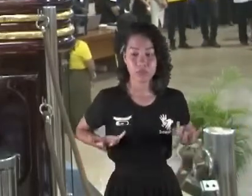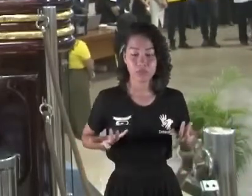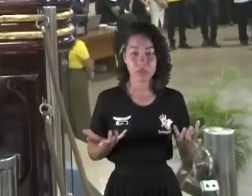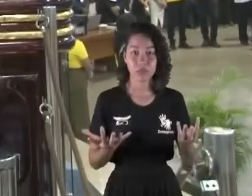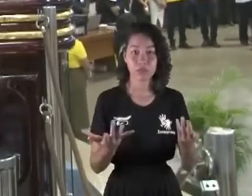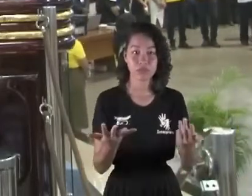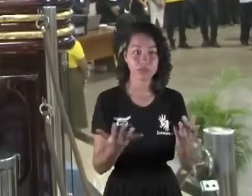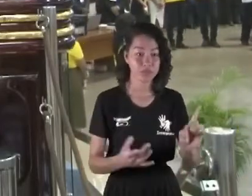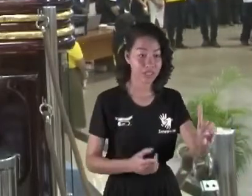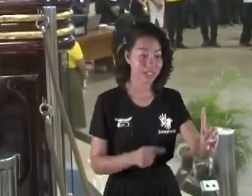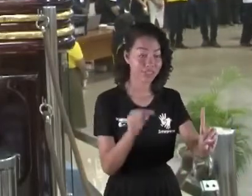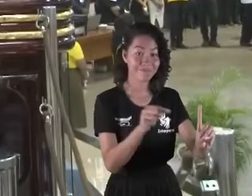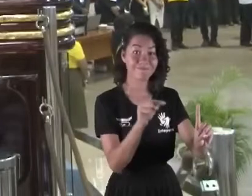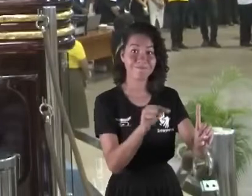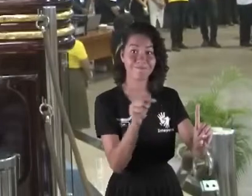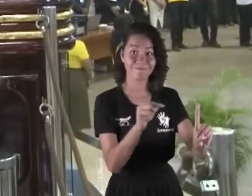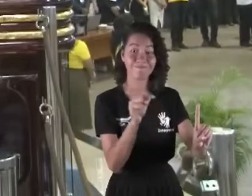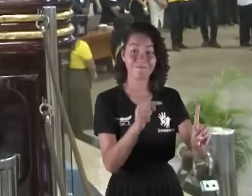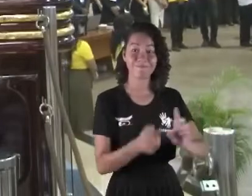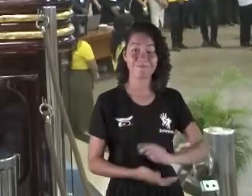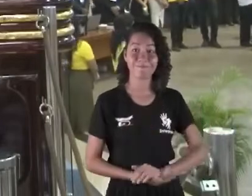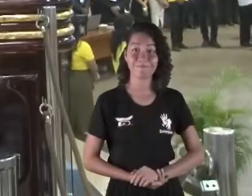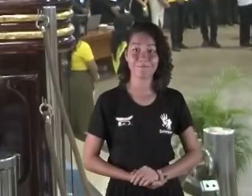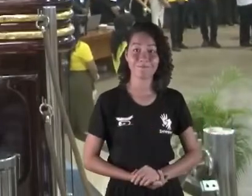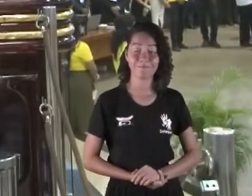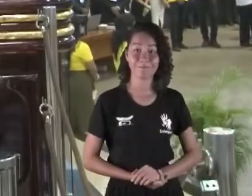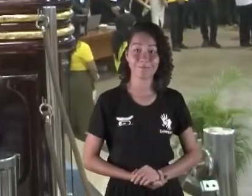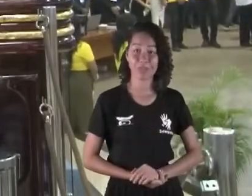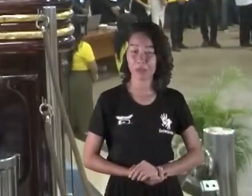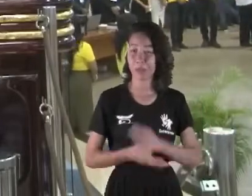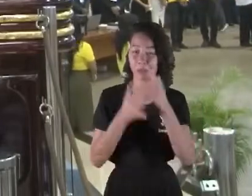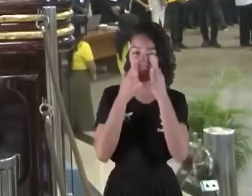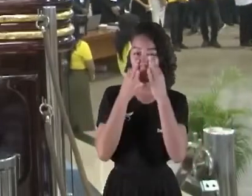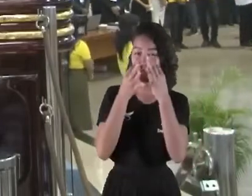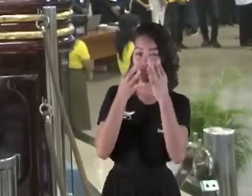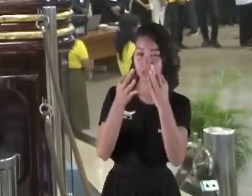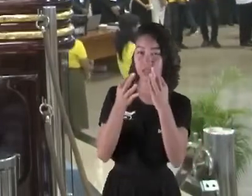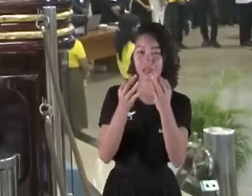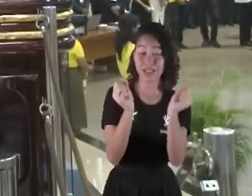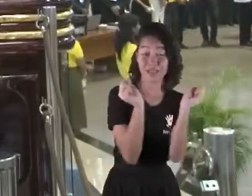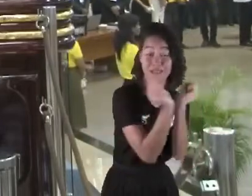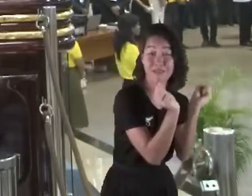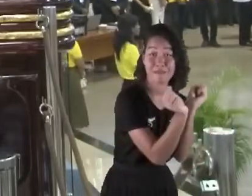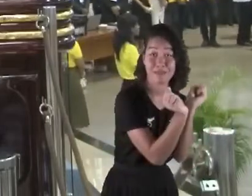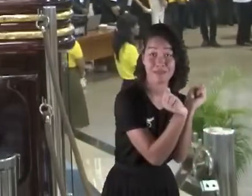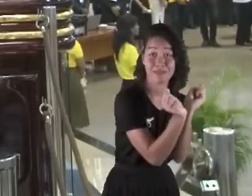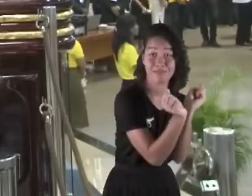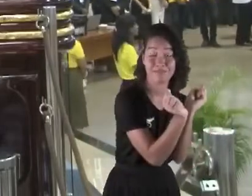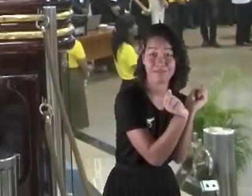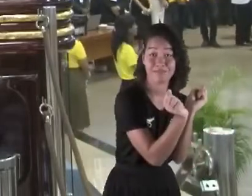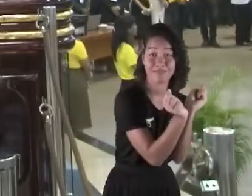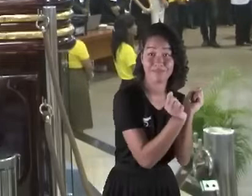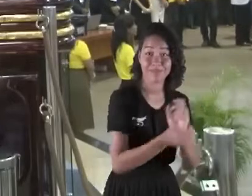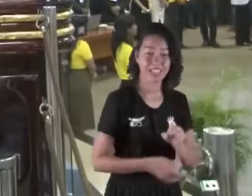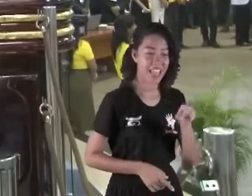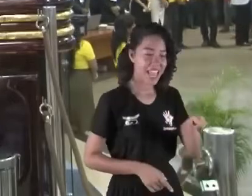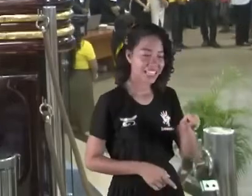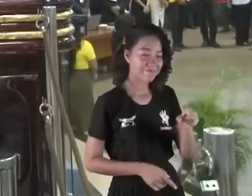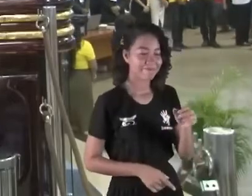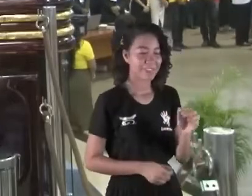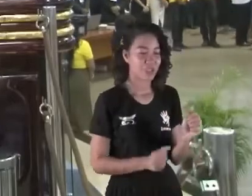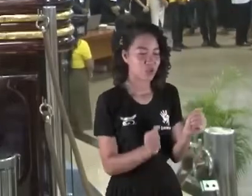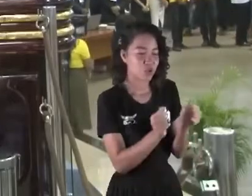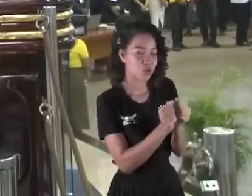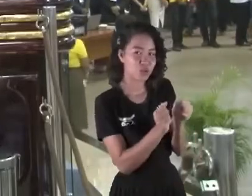Não, senhores, não, senhoras, Ezequiel não estava no meio da elite.